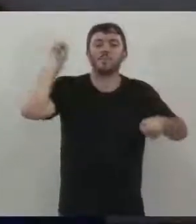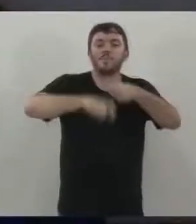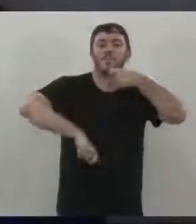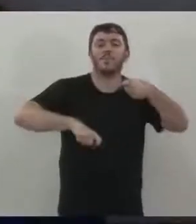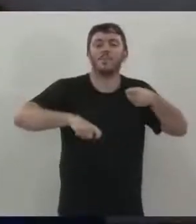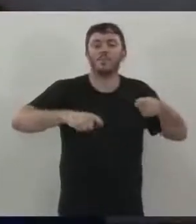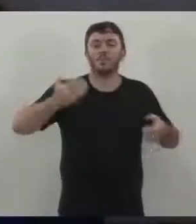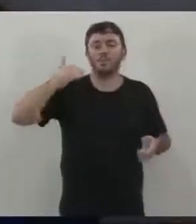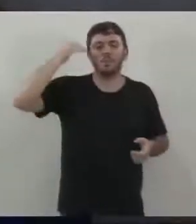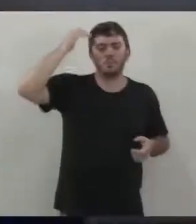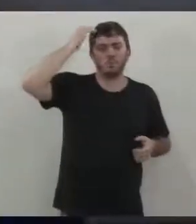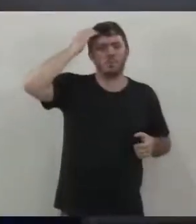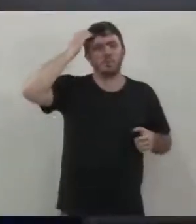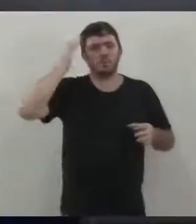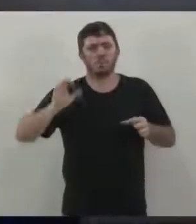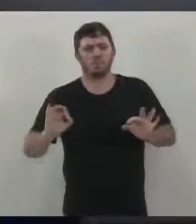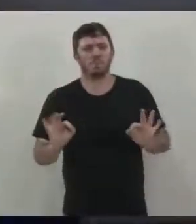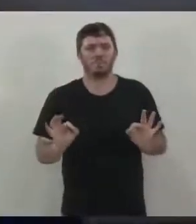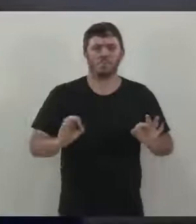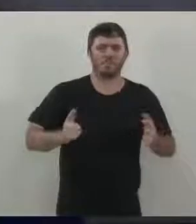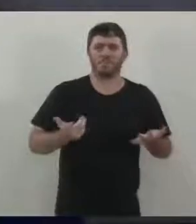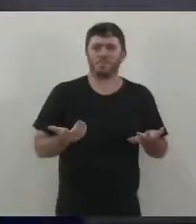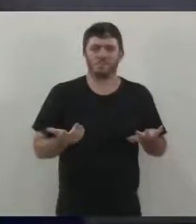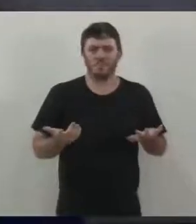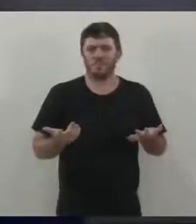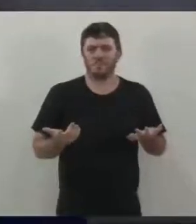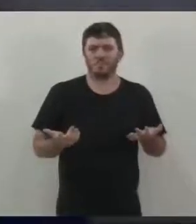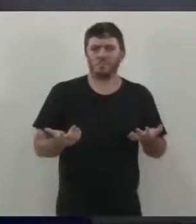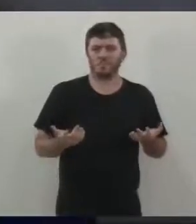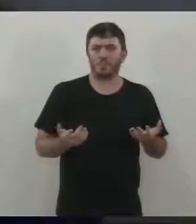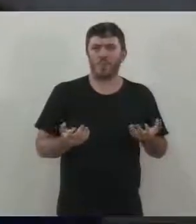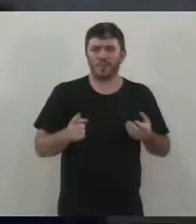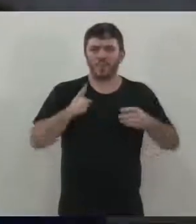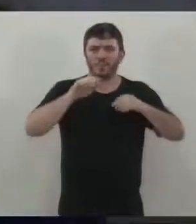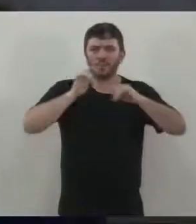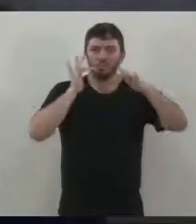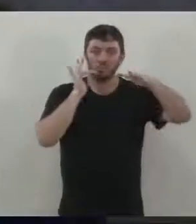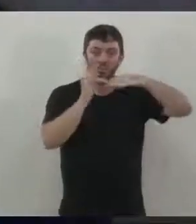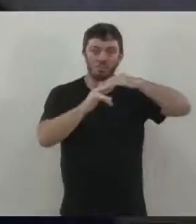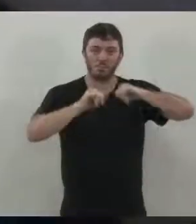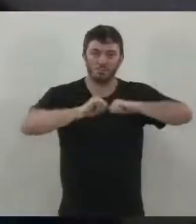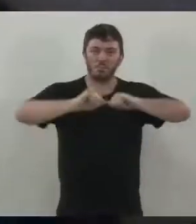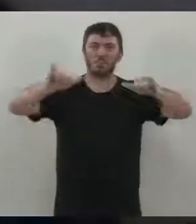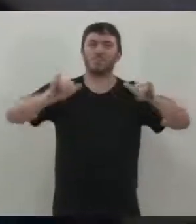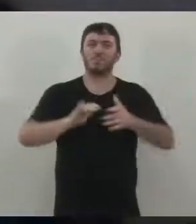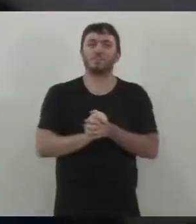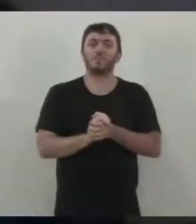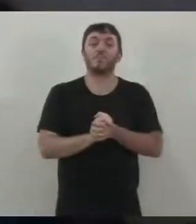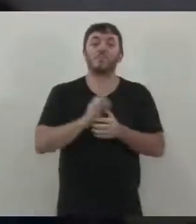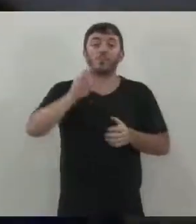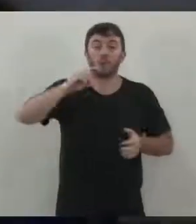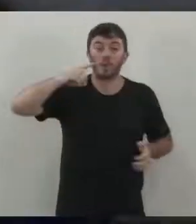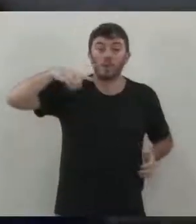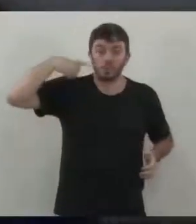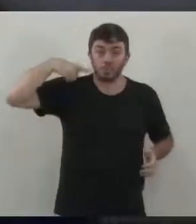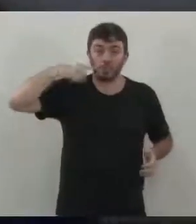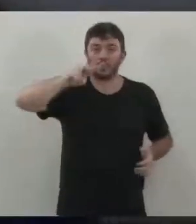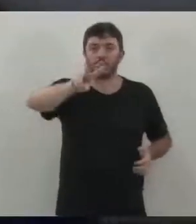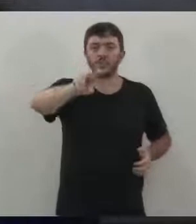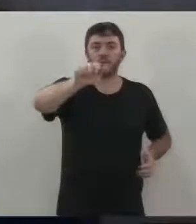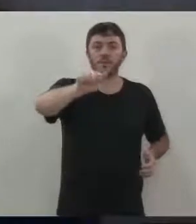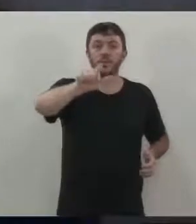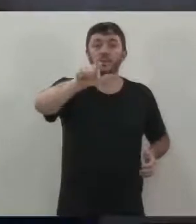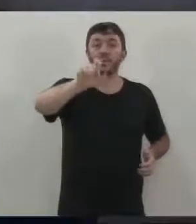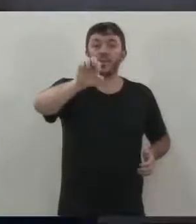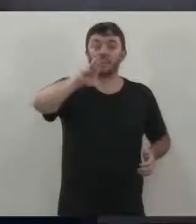aí que são advogados também podem tecer algum comentário a respeito. A doutora Valéria Scaranci, que fez alguns comentários, que é uma